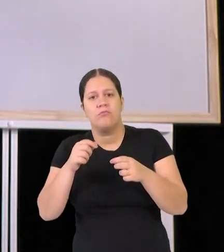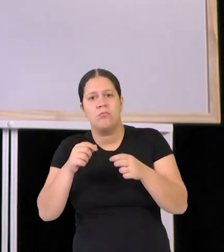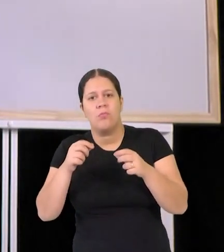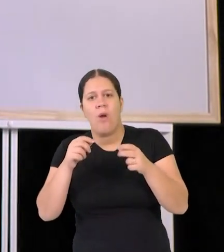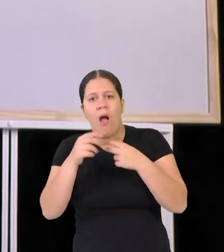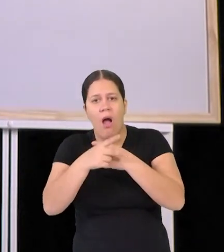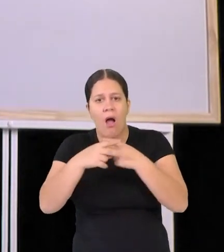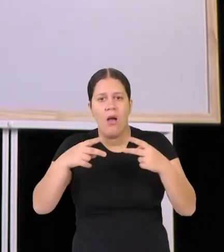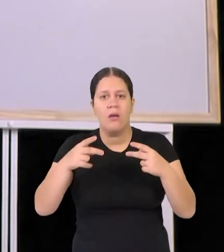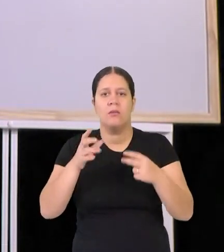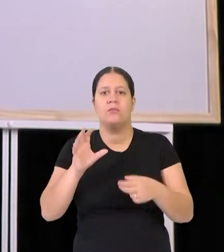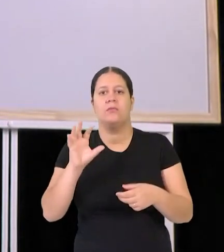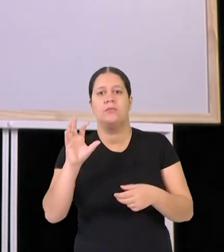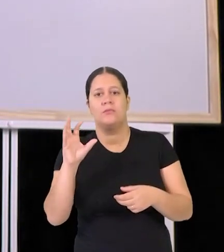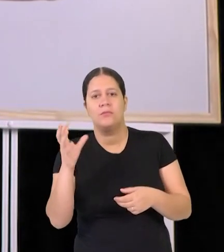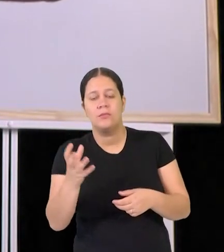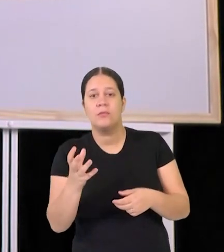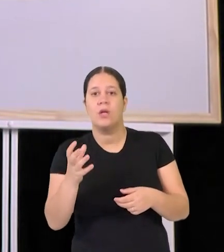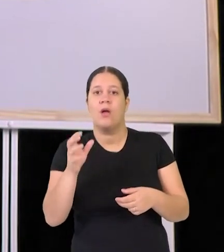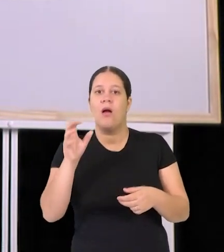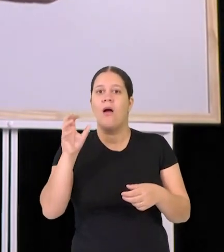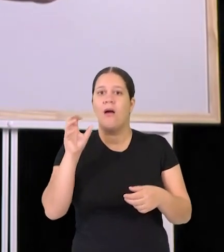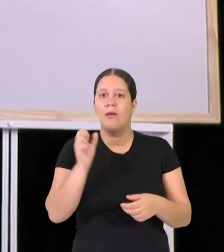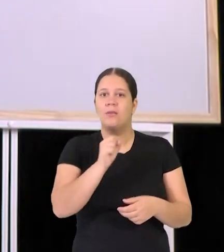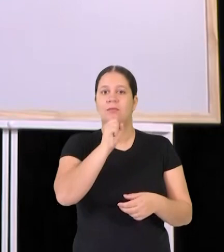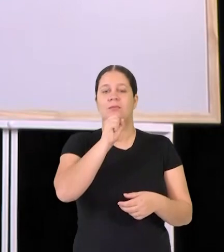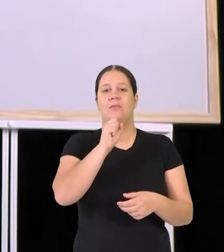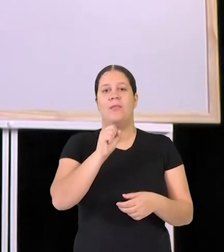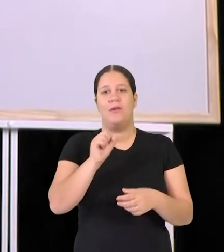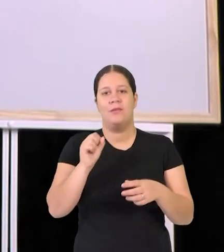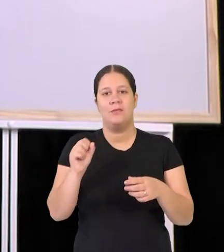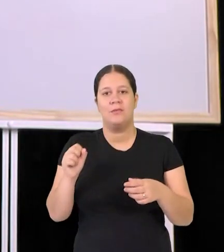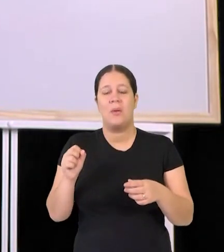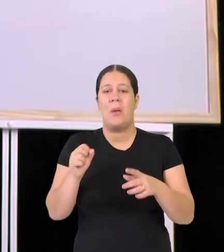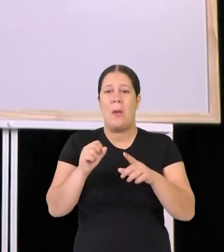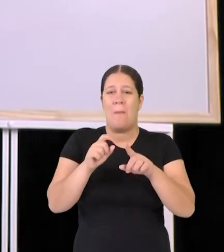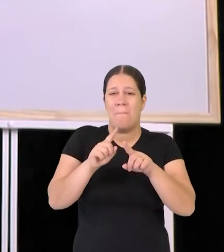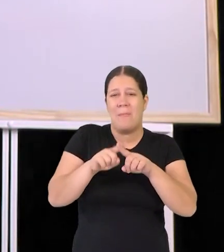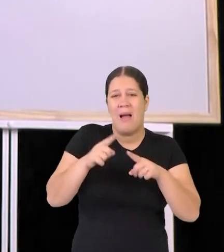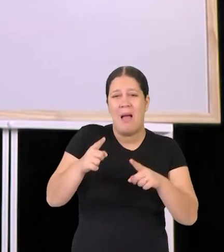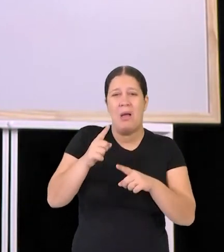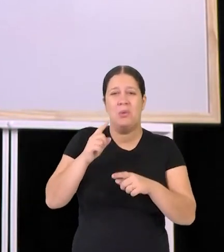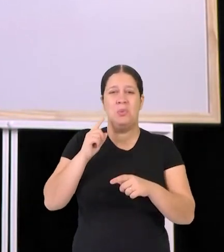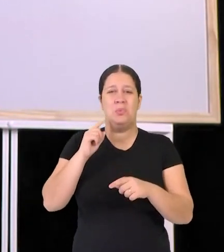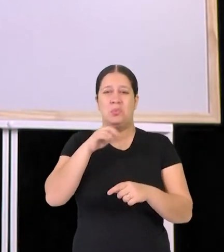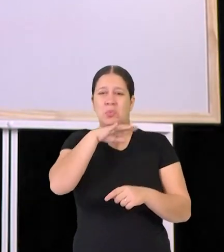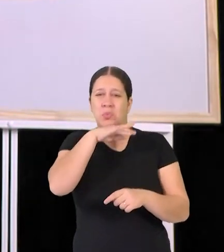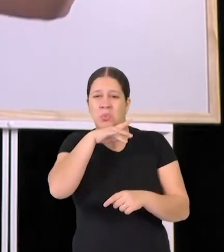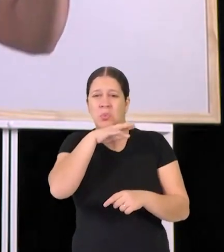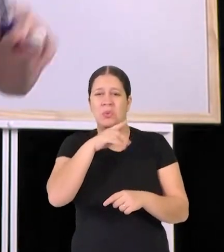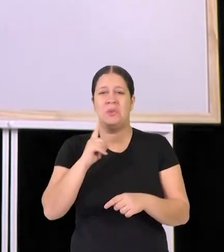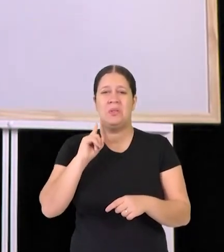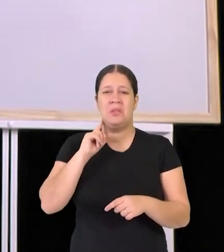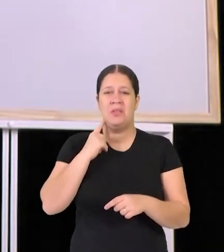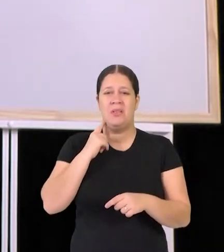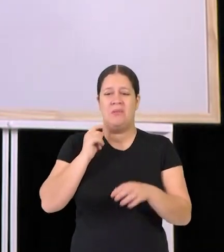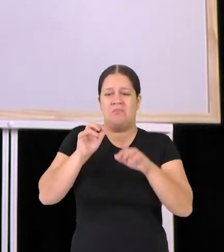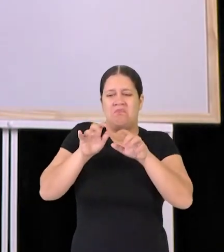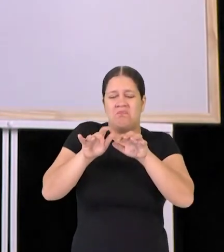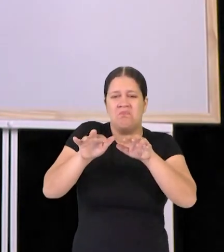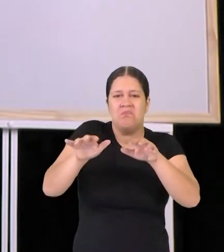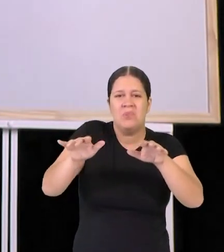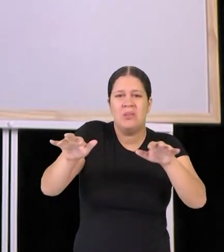esses poluentes eles são dissipados rapidamente. E quando não, eles demoram muito a se dissipar, ou seja, eles permanecem